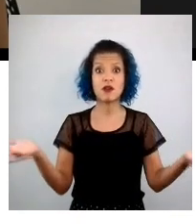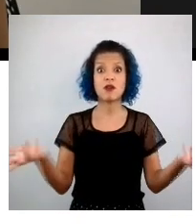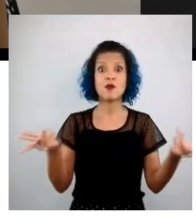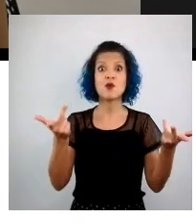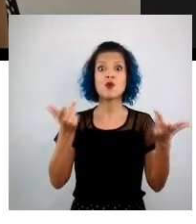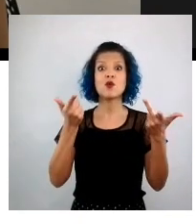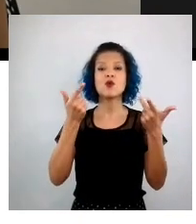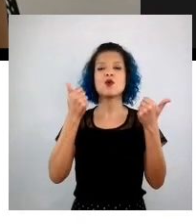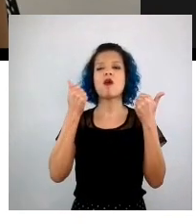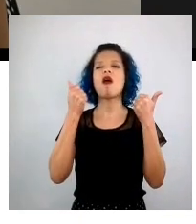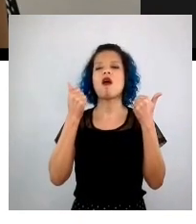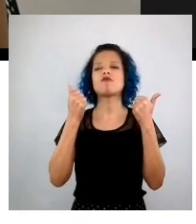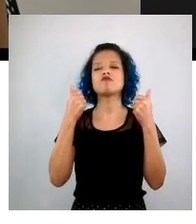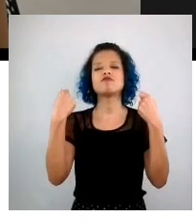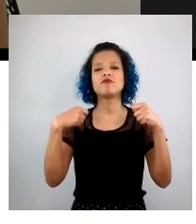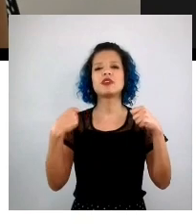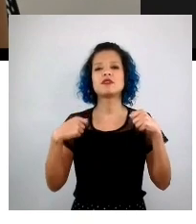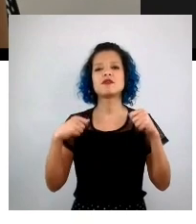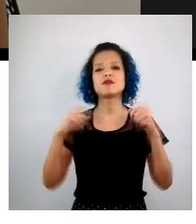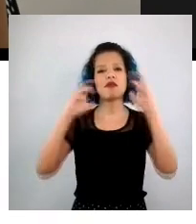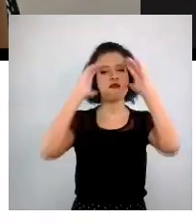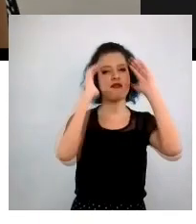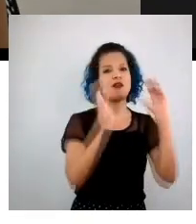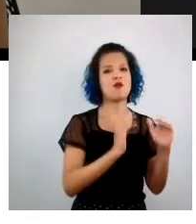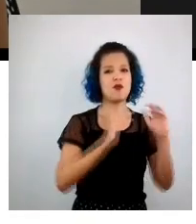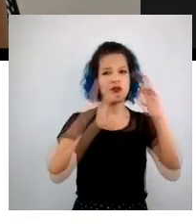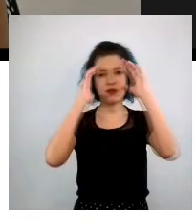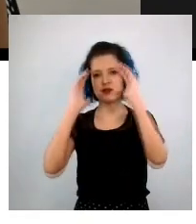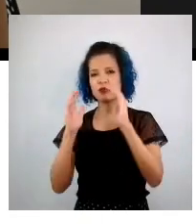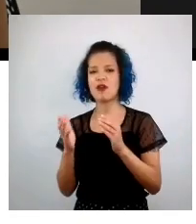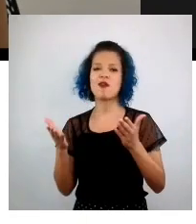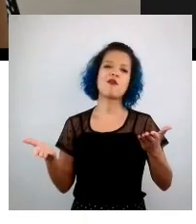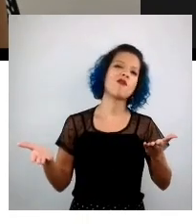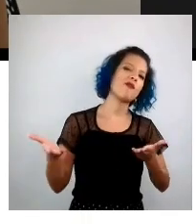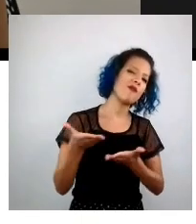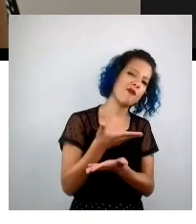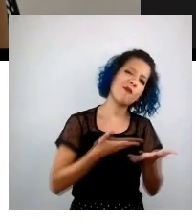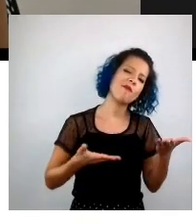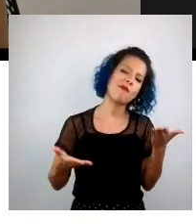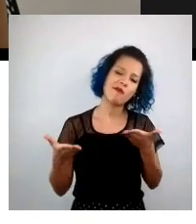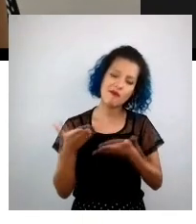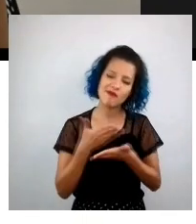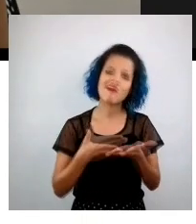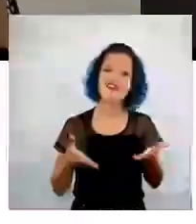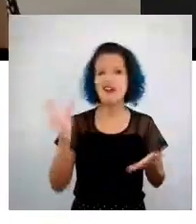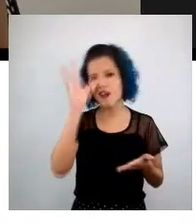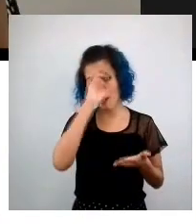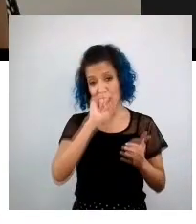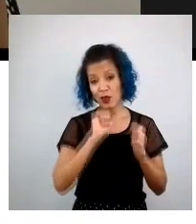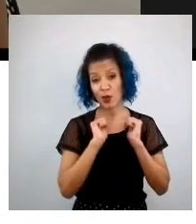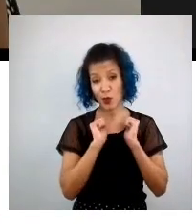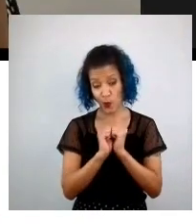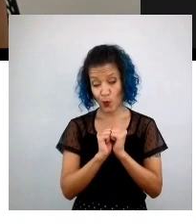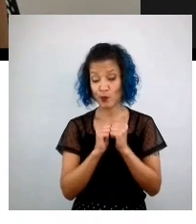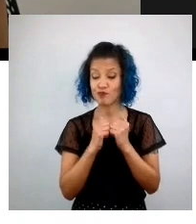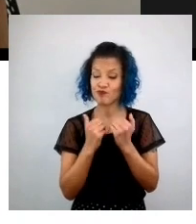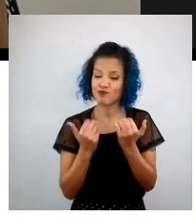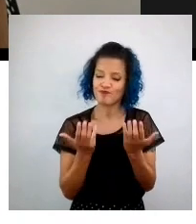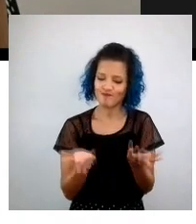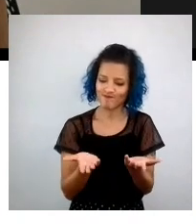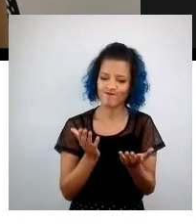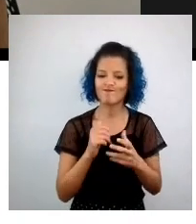precisa compartilhar, que a gente precisa aprender com, e me coloco também muito nesse lugar de que muitas vezes a